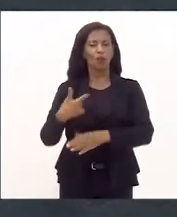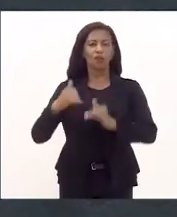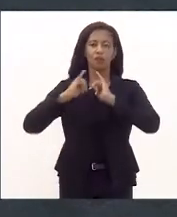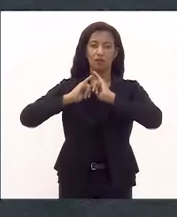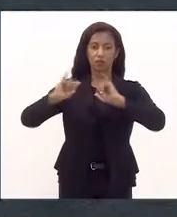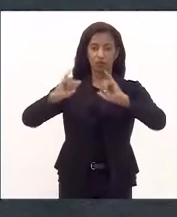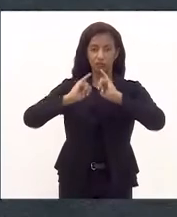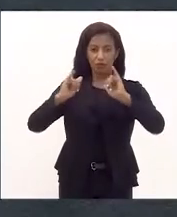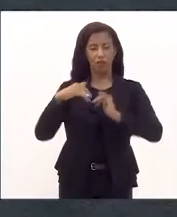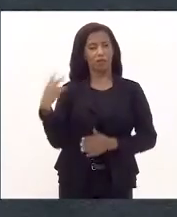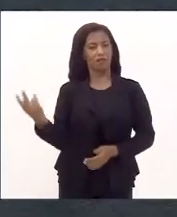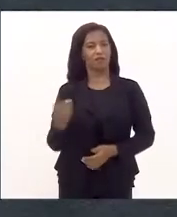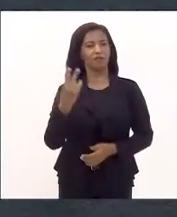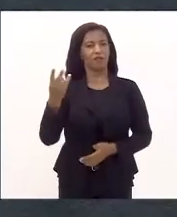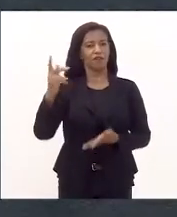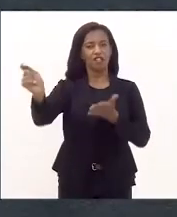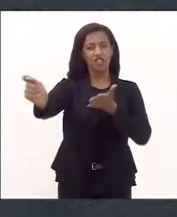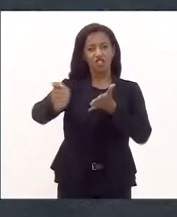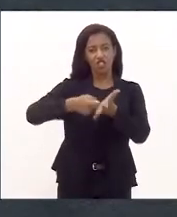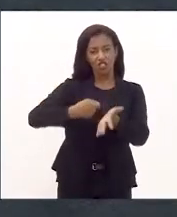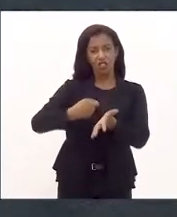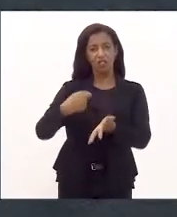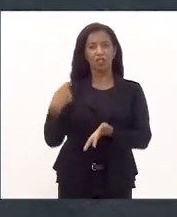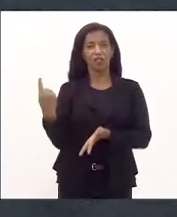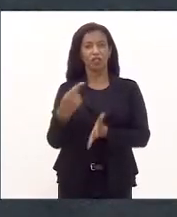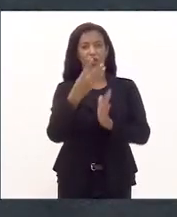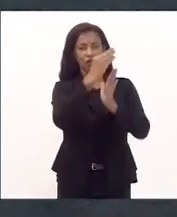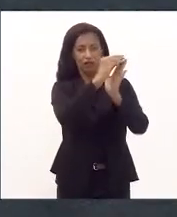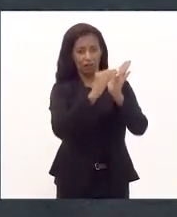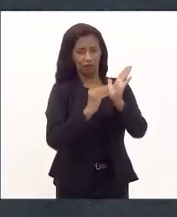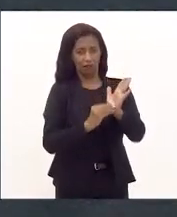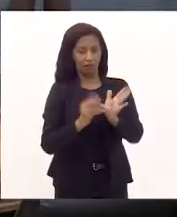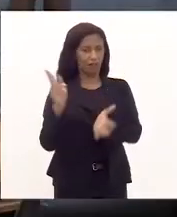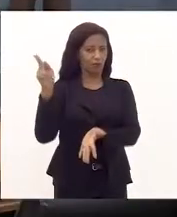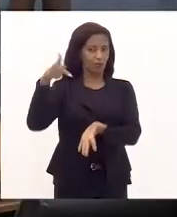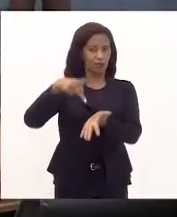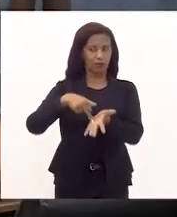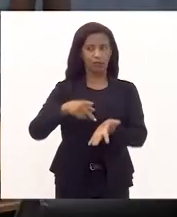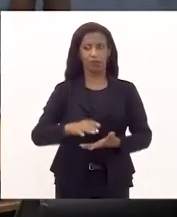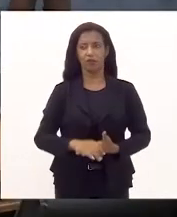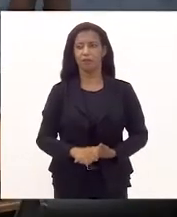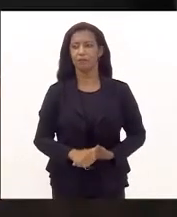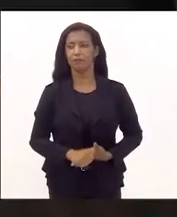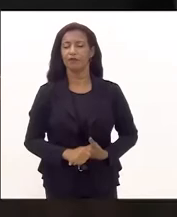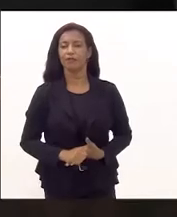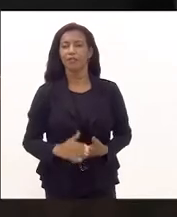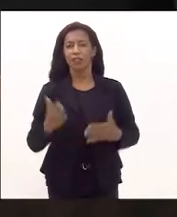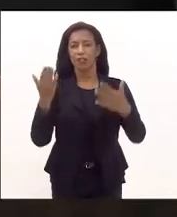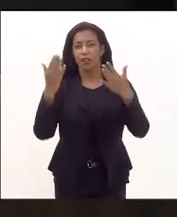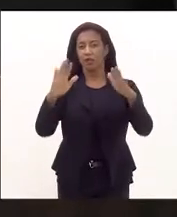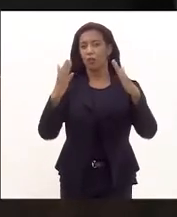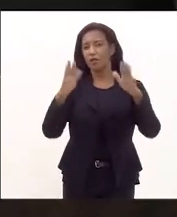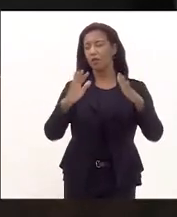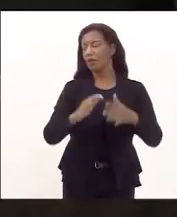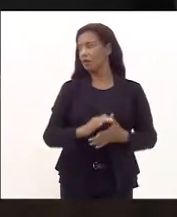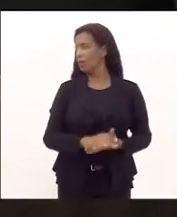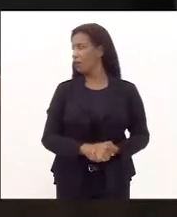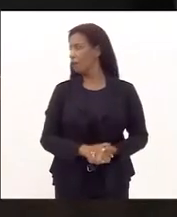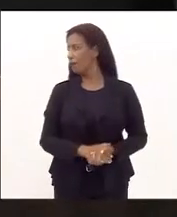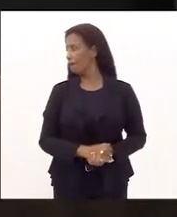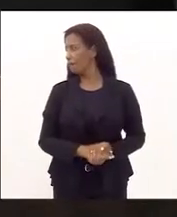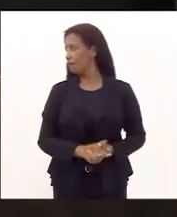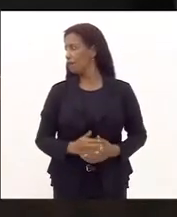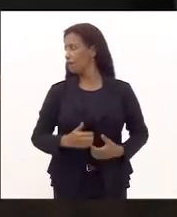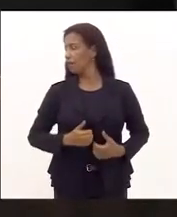divulgadas, valorizadas e inscritas nos nossos calendários oficiais. Parabéns, deputado Dani Monteiro, pela aprovação do